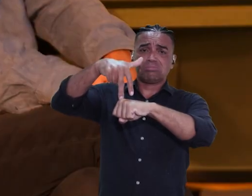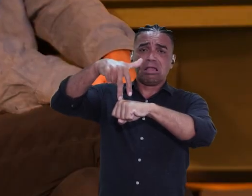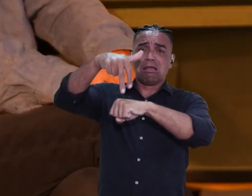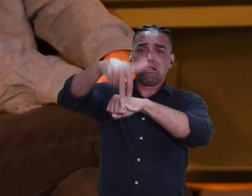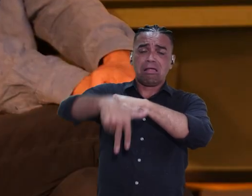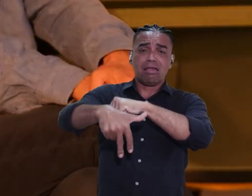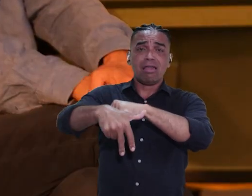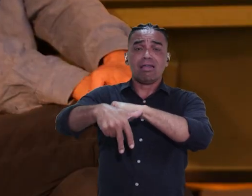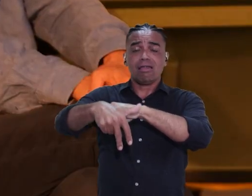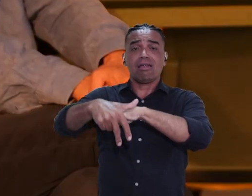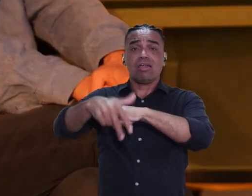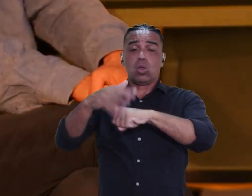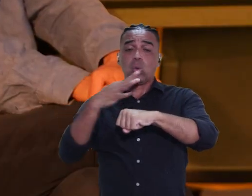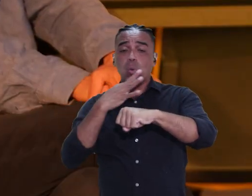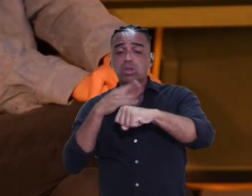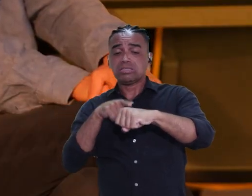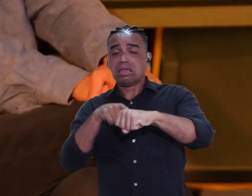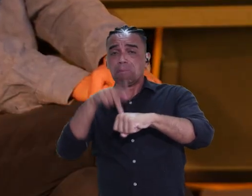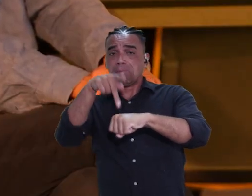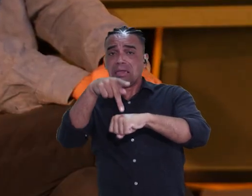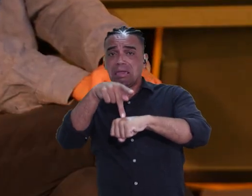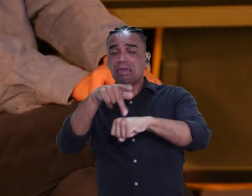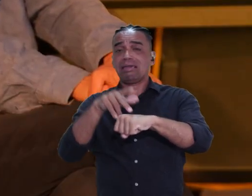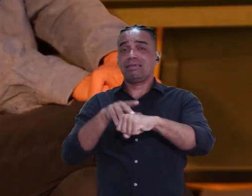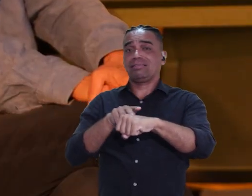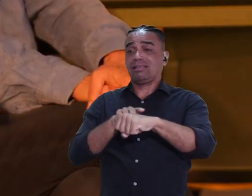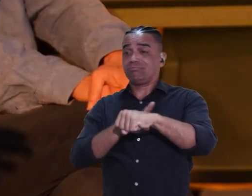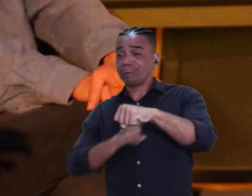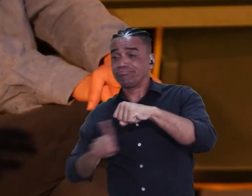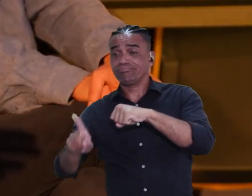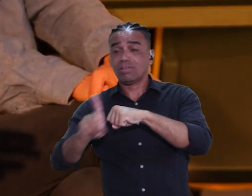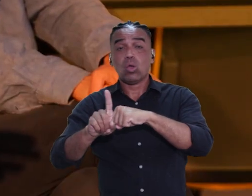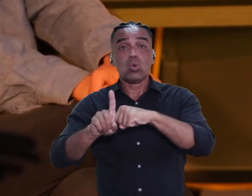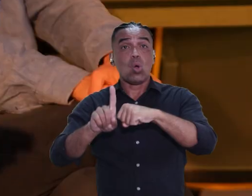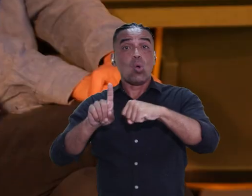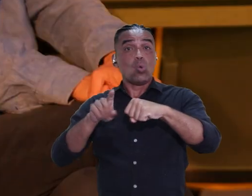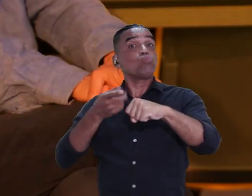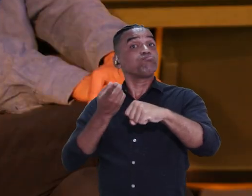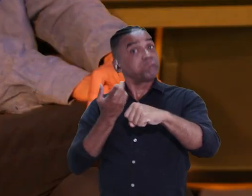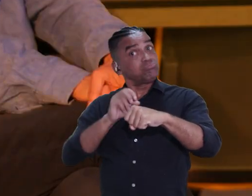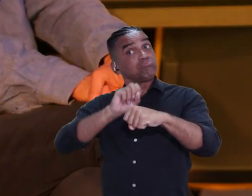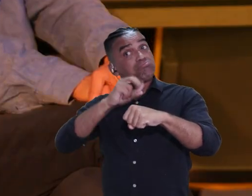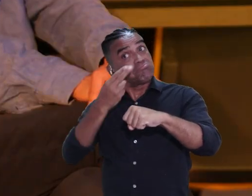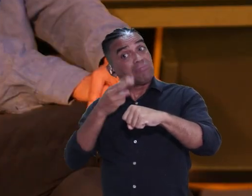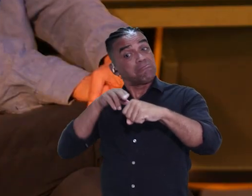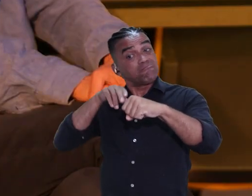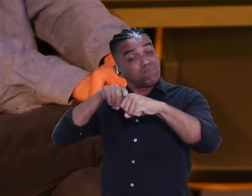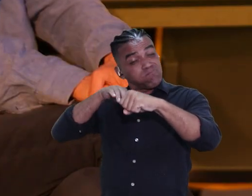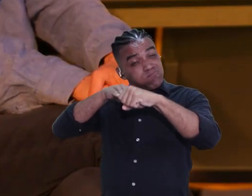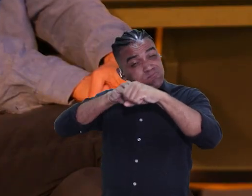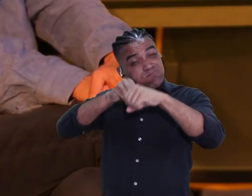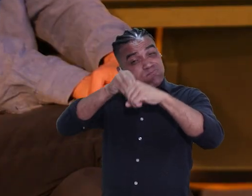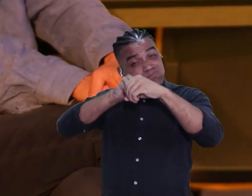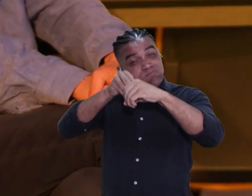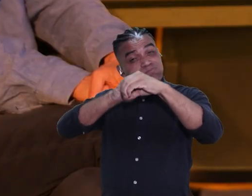pedra, né, contornar a pedra, perfurar a pedra e ver o que sai dela.